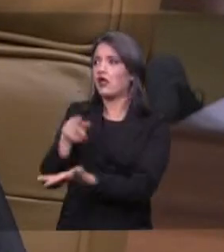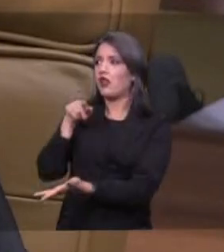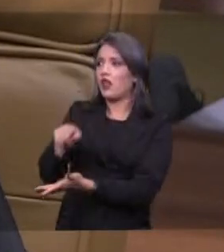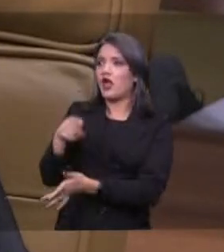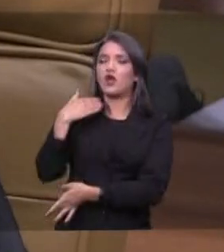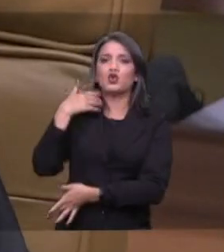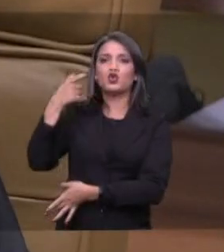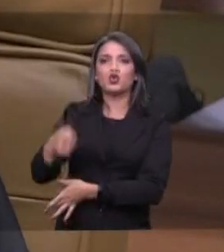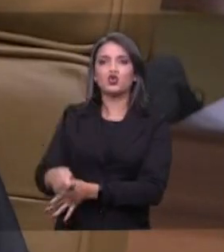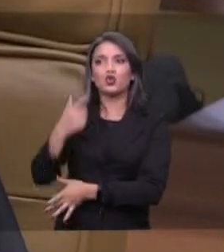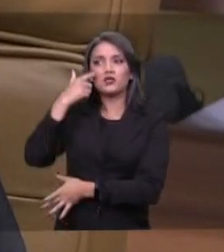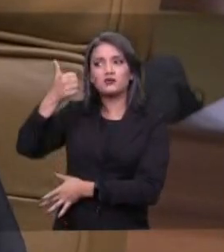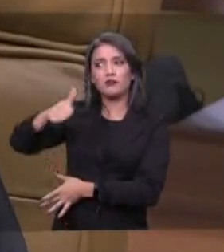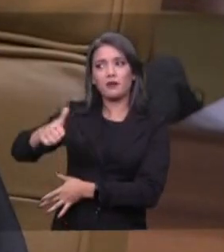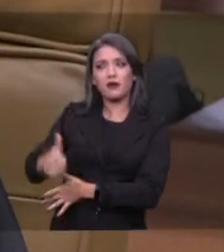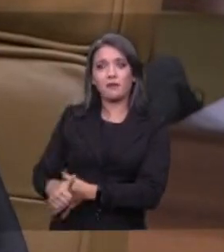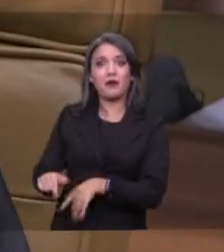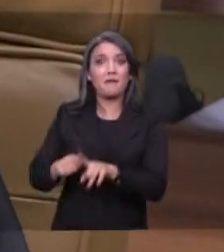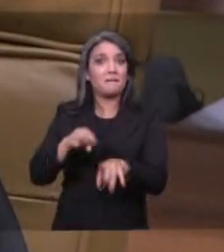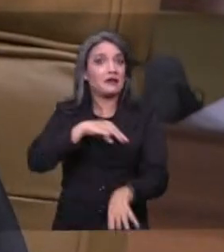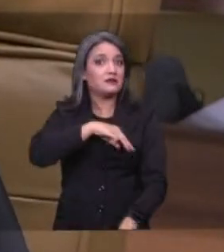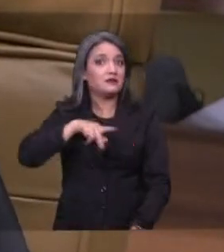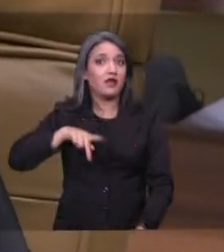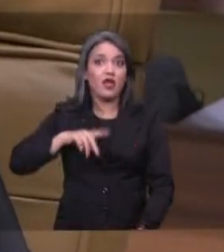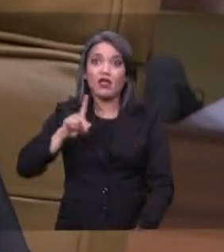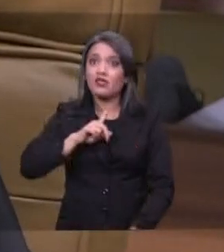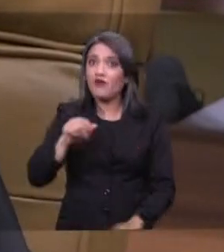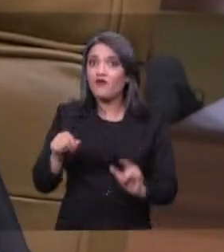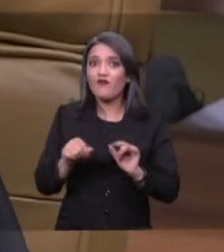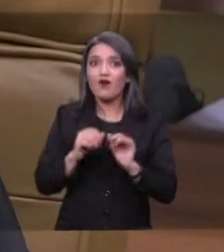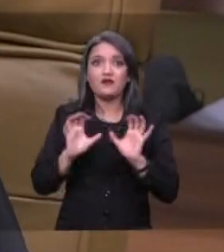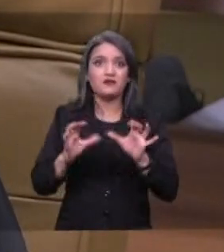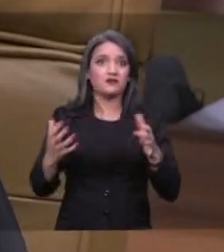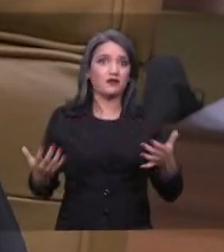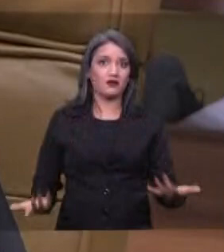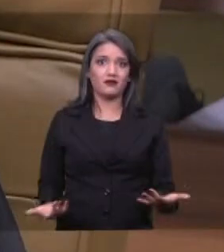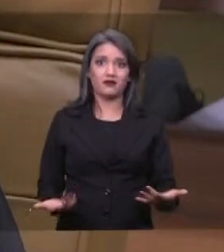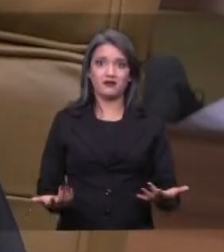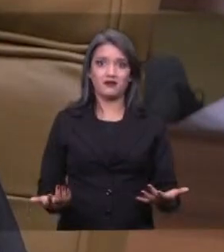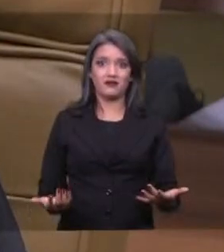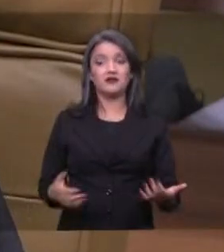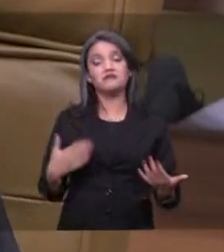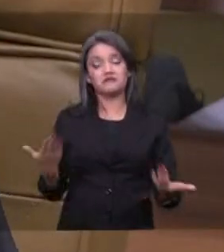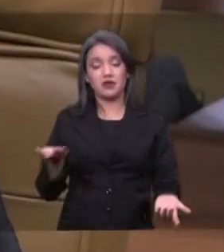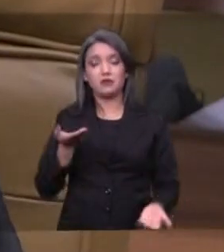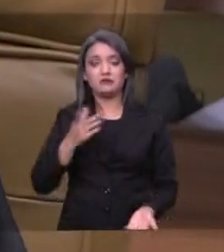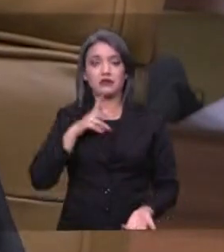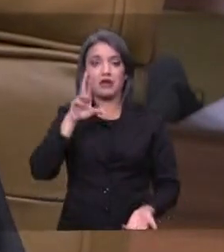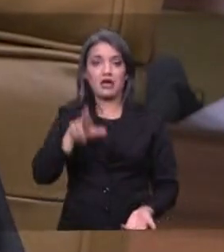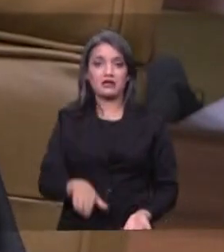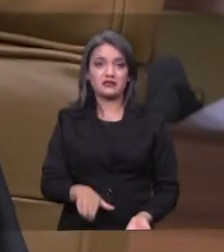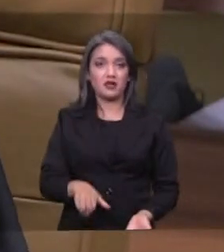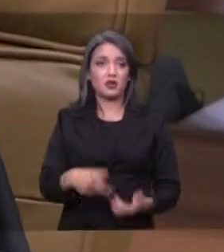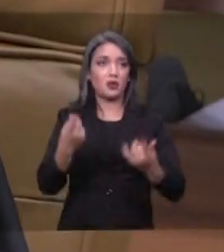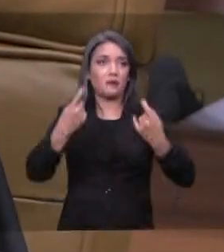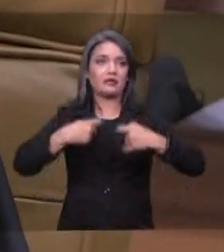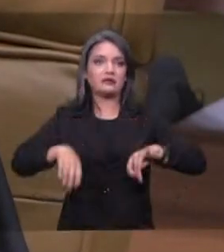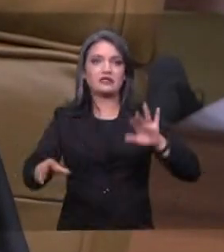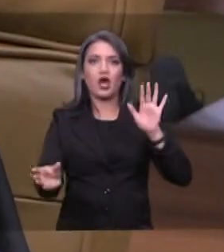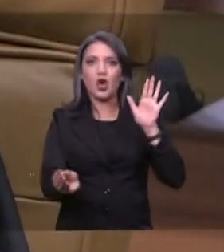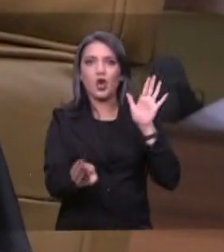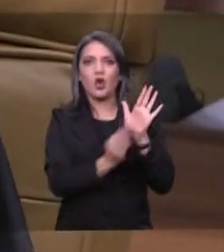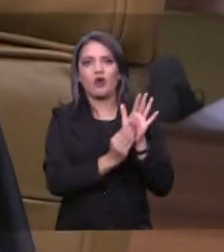supervisão. Só que o Ministério Público não faz isso. Então, na verdade, vocês têm toda a razão, não precisaria fazer